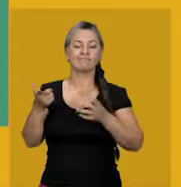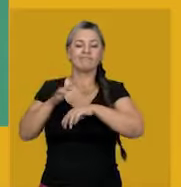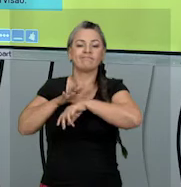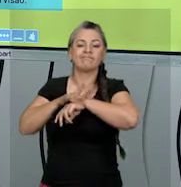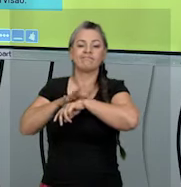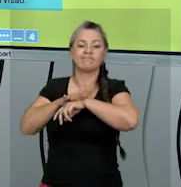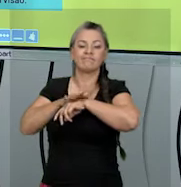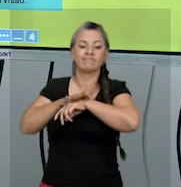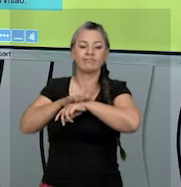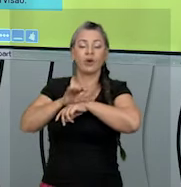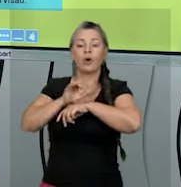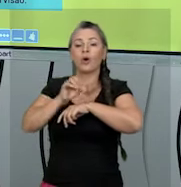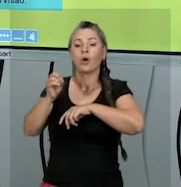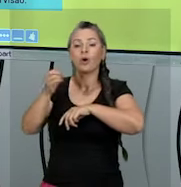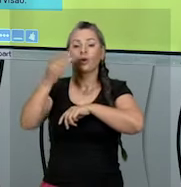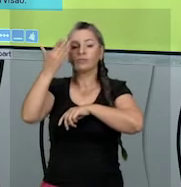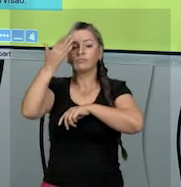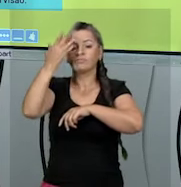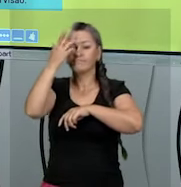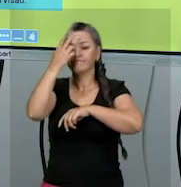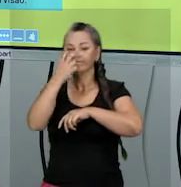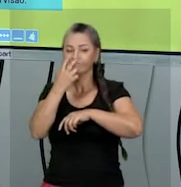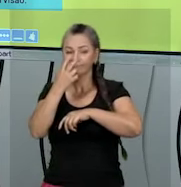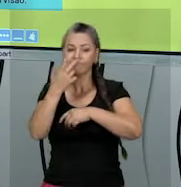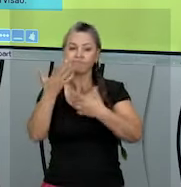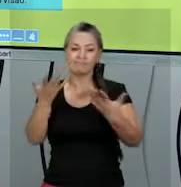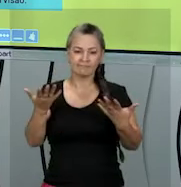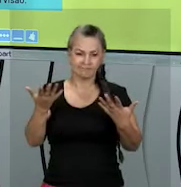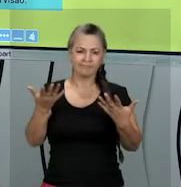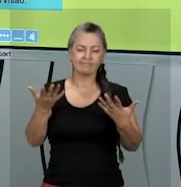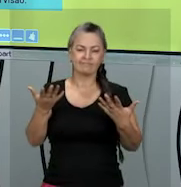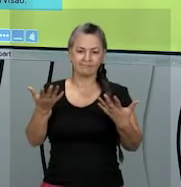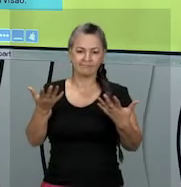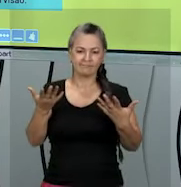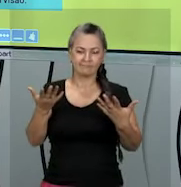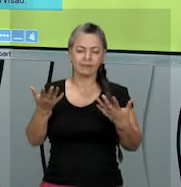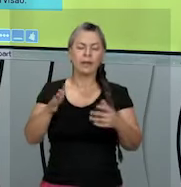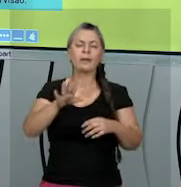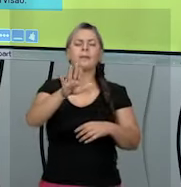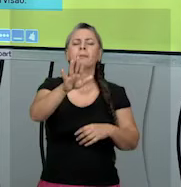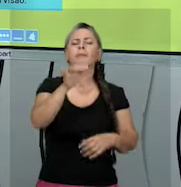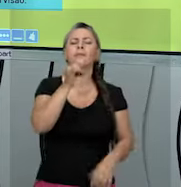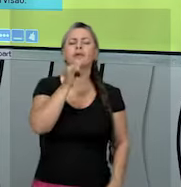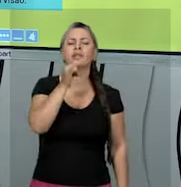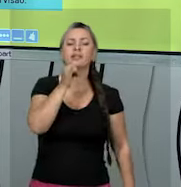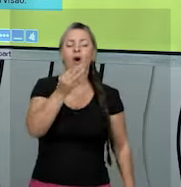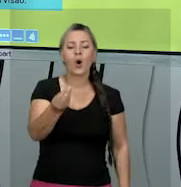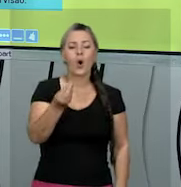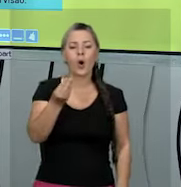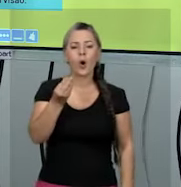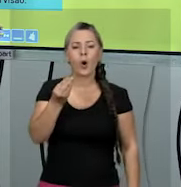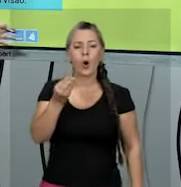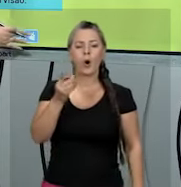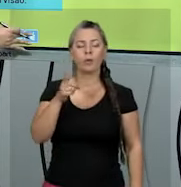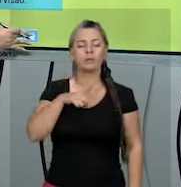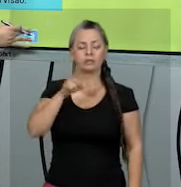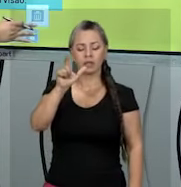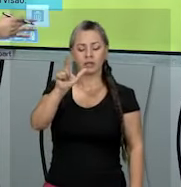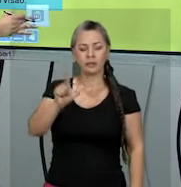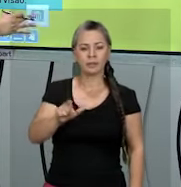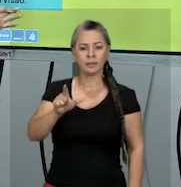a perda da visão. Então, como que esse AVC ele pode vir a acontecer?